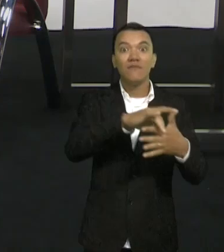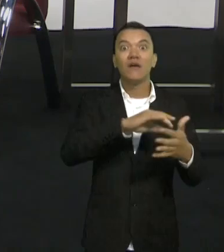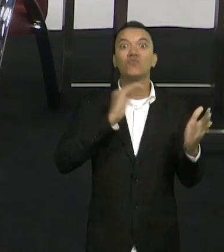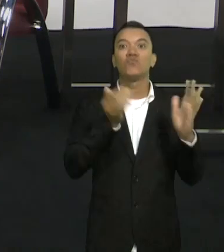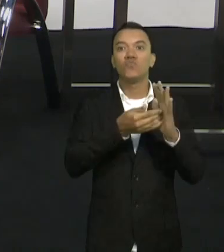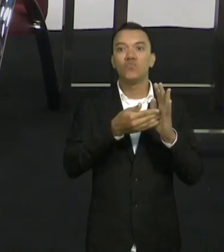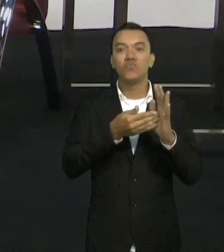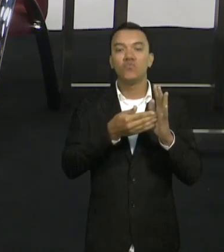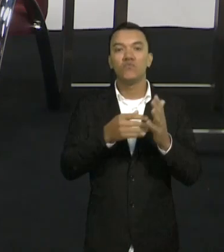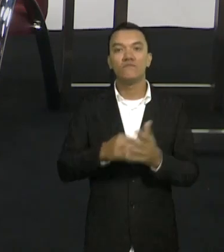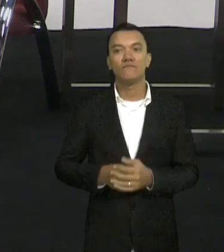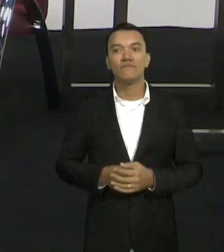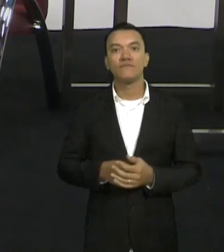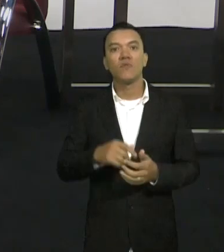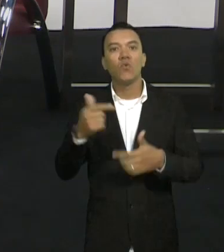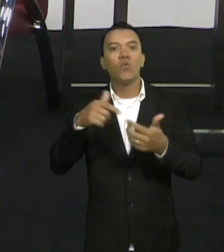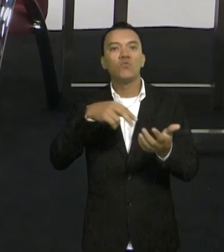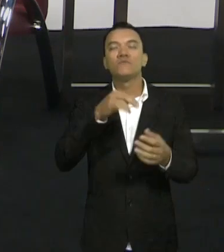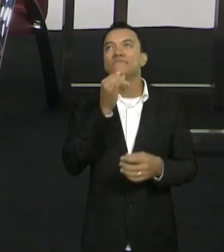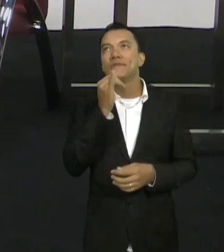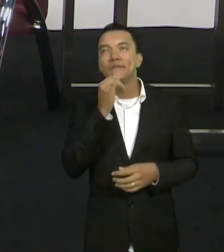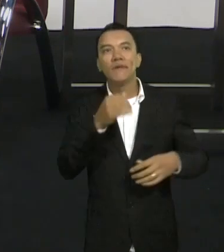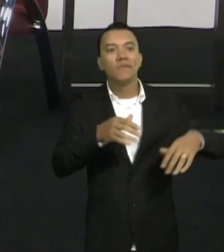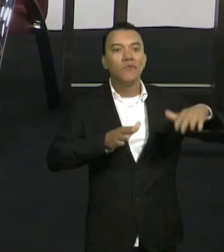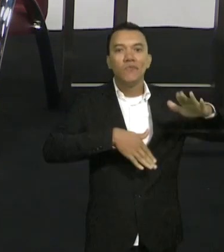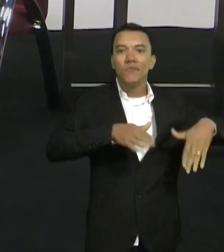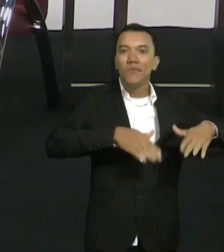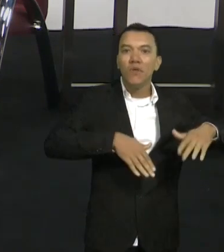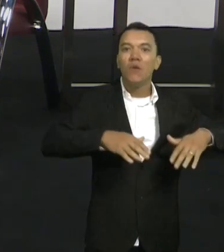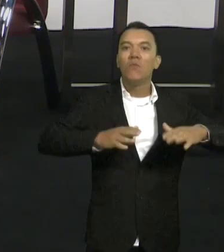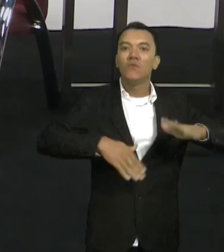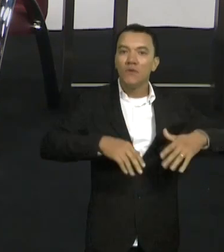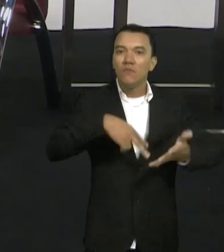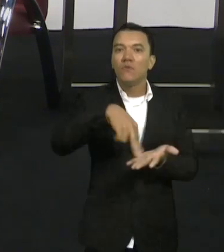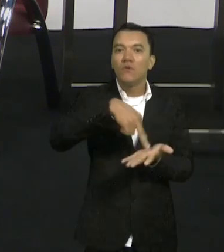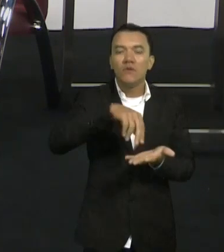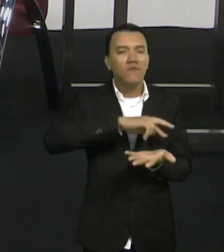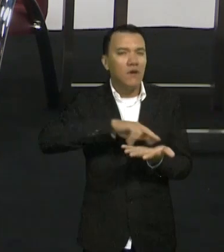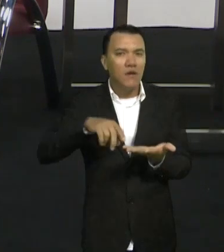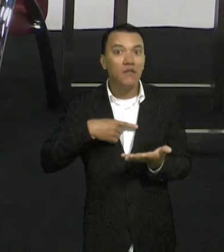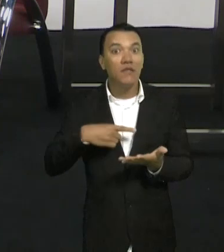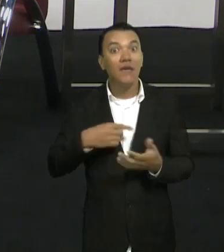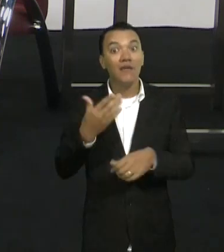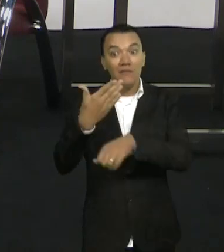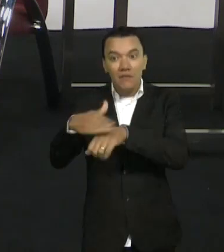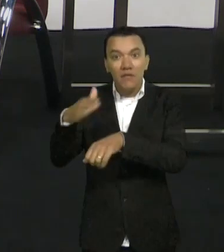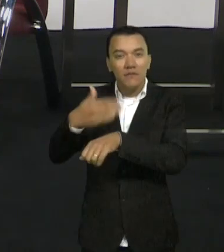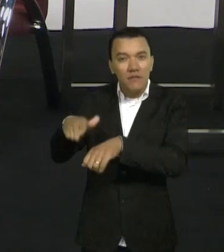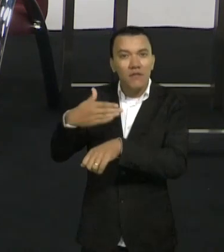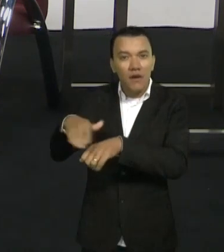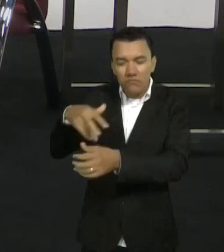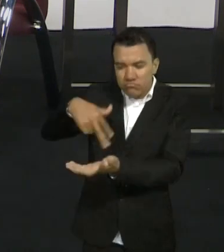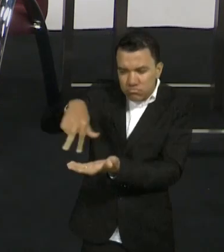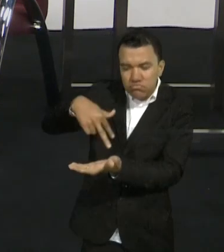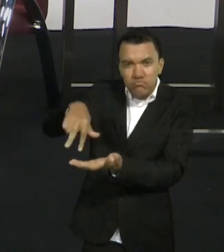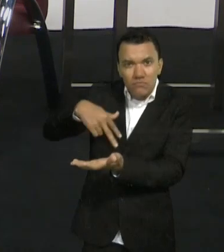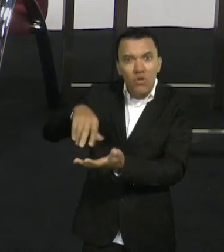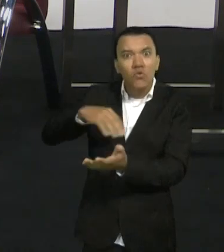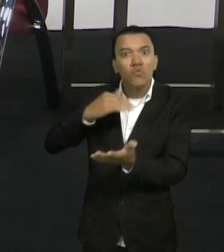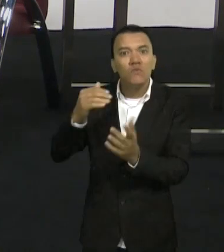sotaques, inclusive outras danças, tambor de crioula. Então a gente conseguiu fazer esse ensaio de todos os